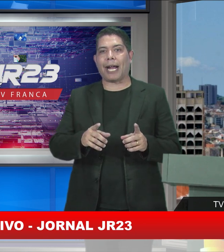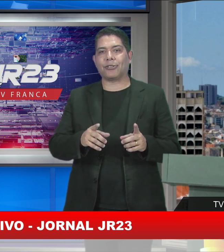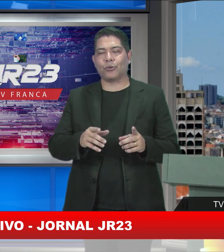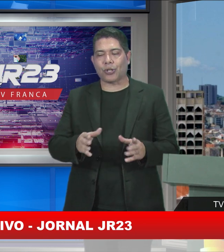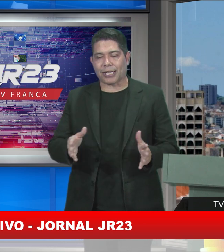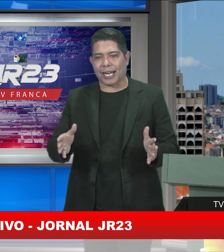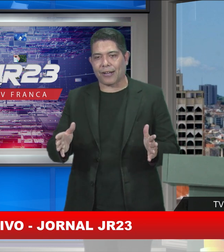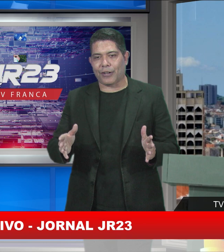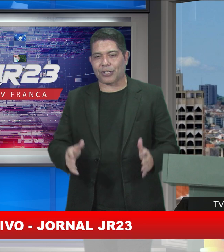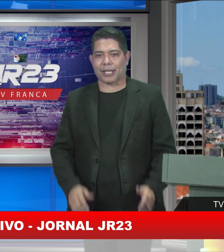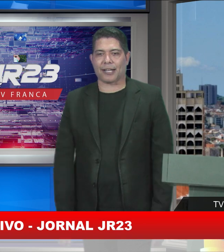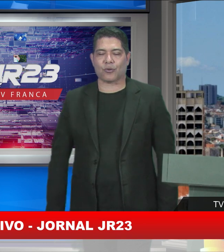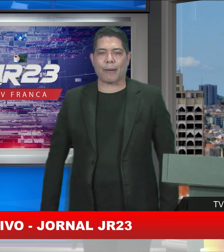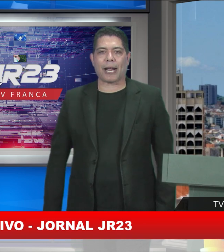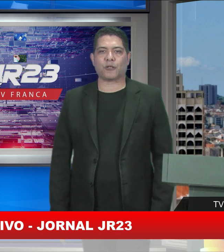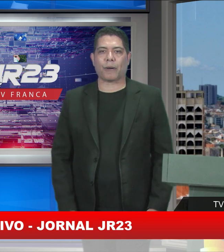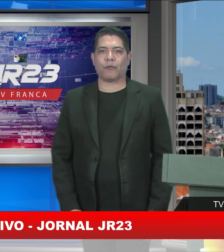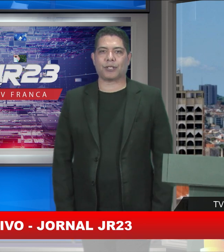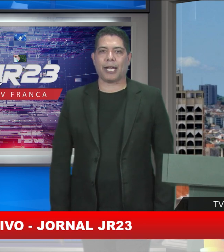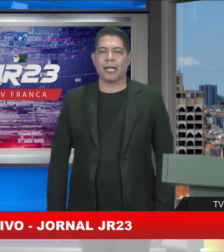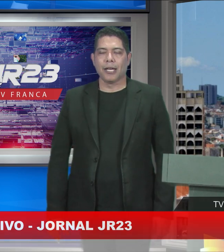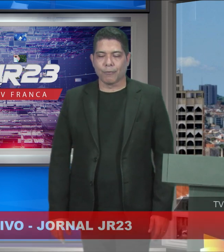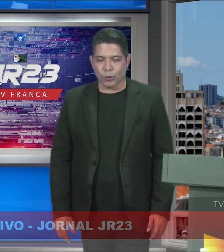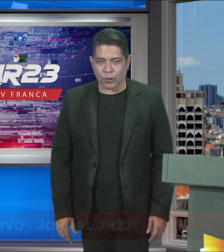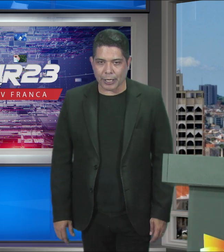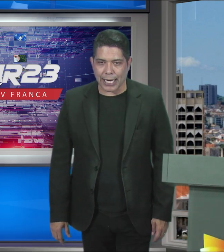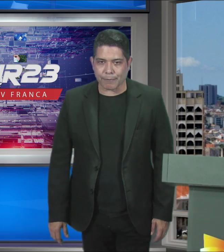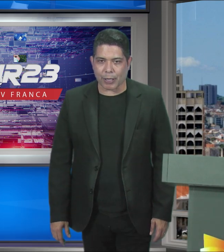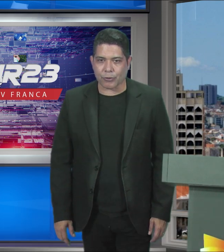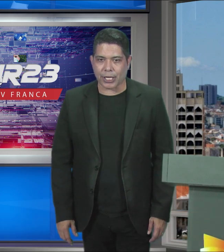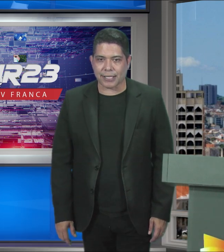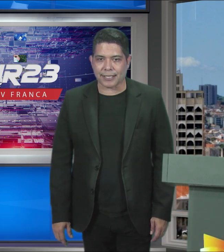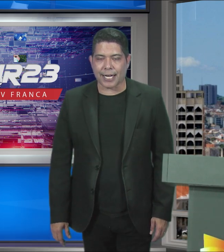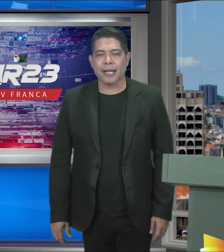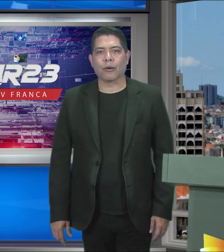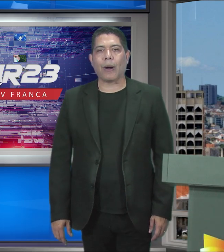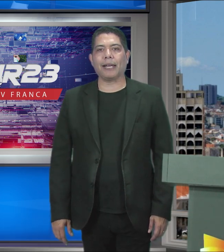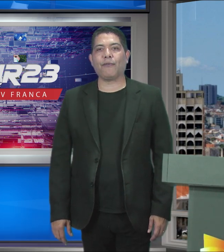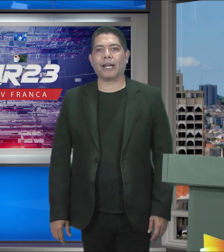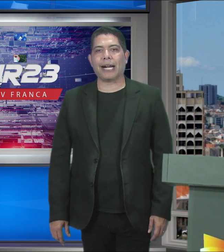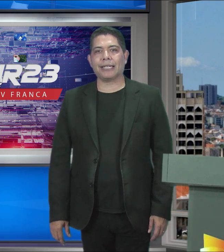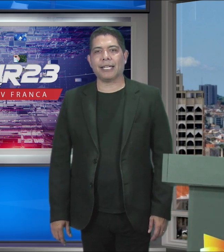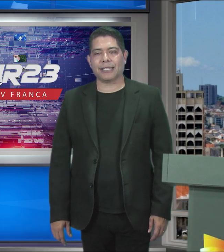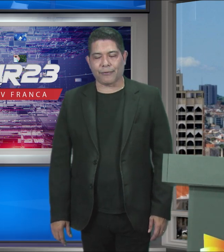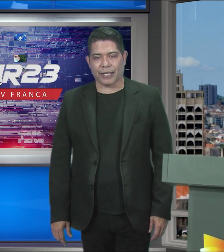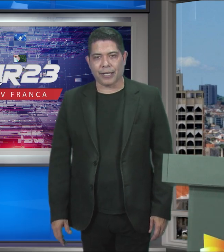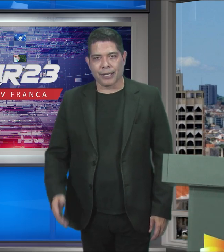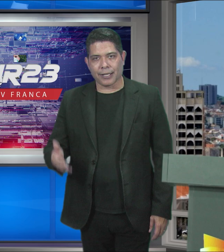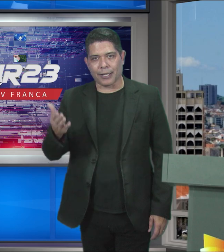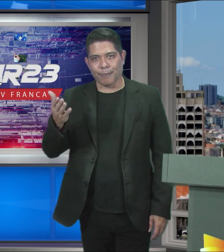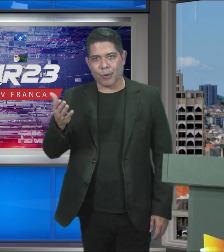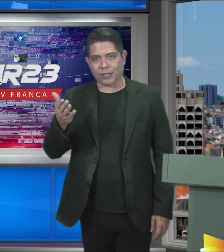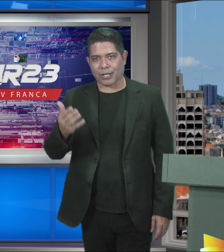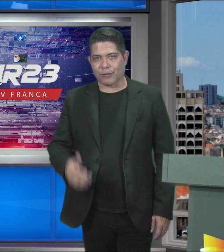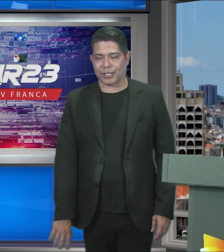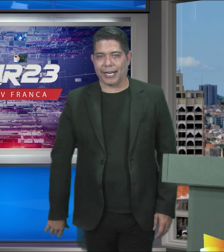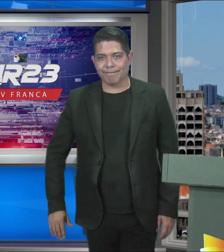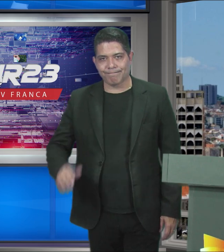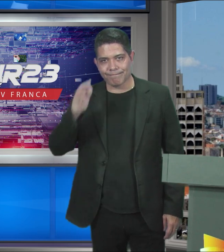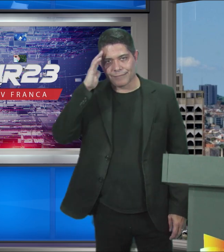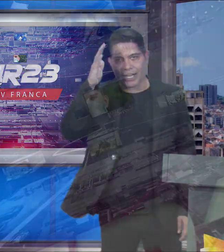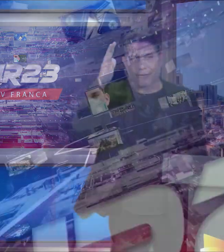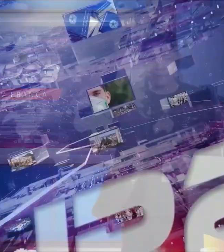muito mais no JR23. Um abraço para você, muito obrigado pela audiência qualificada na TV que mostra